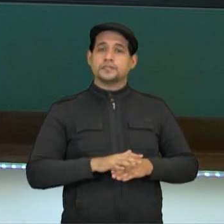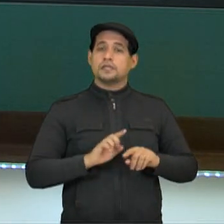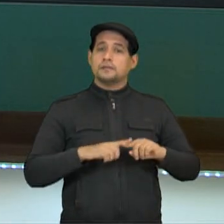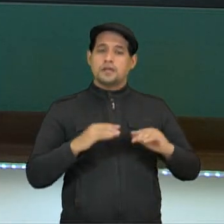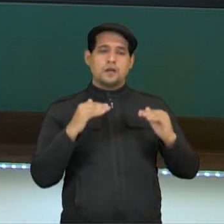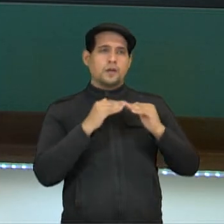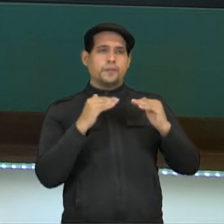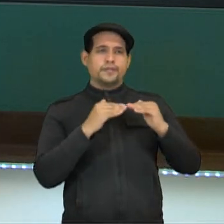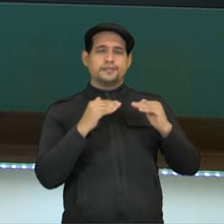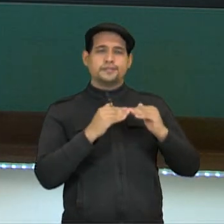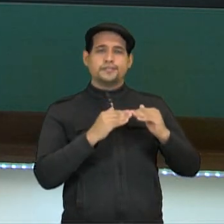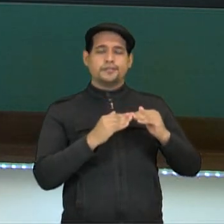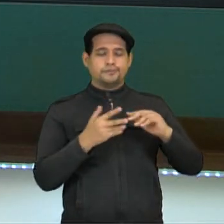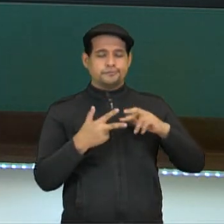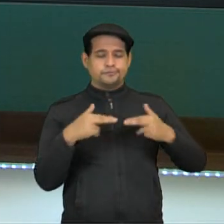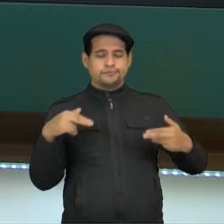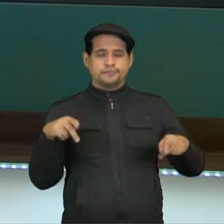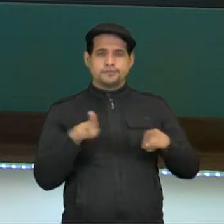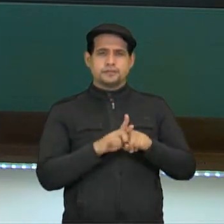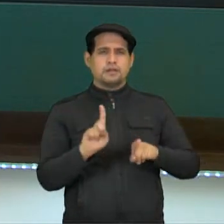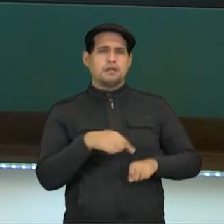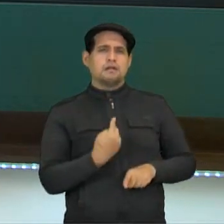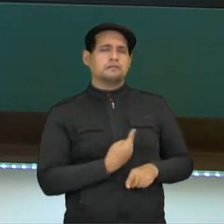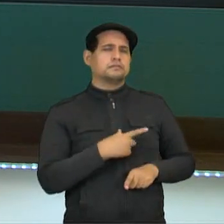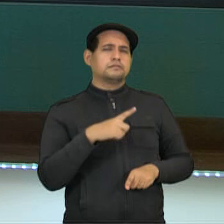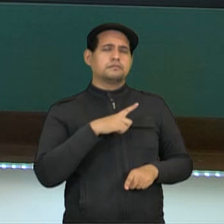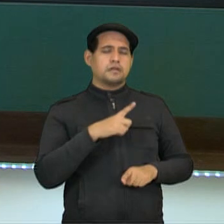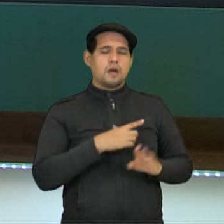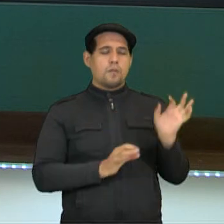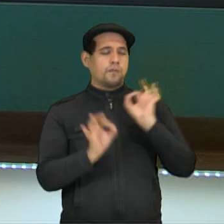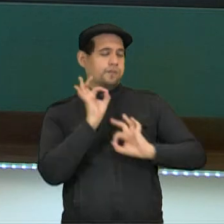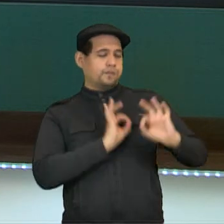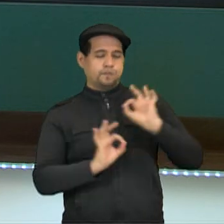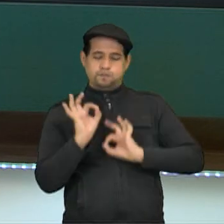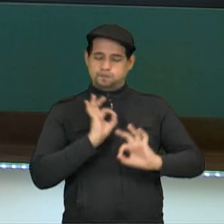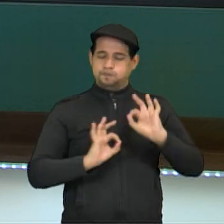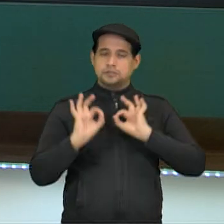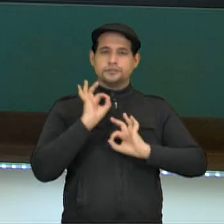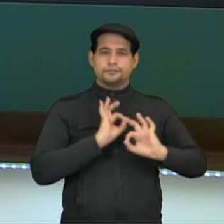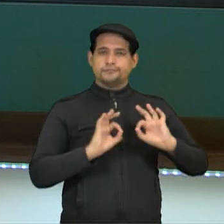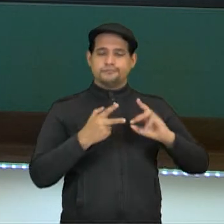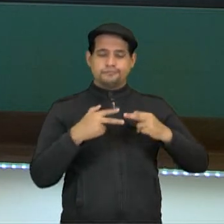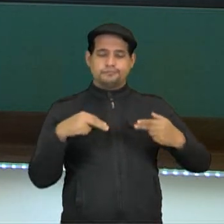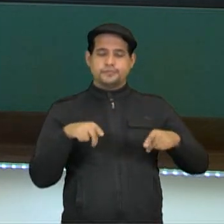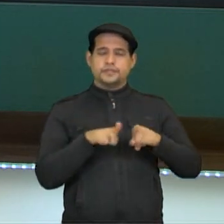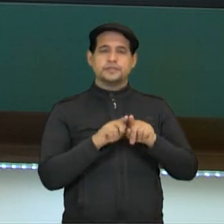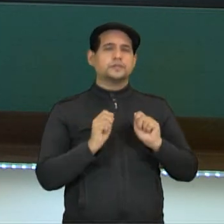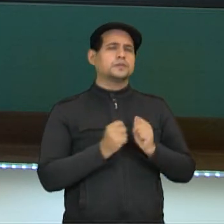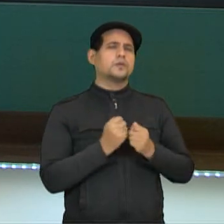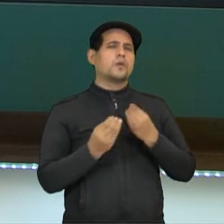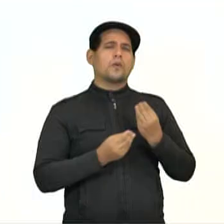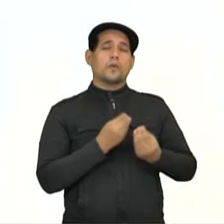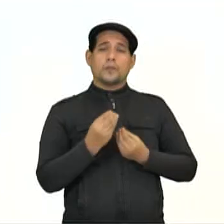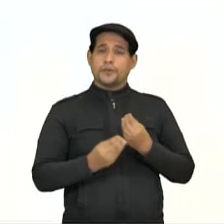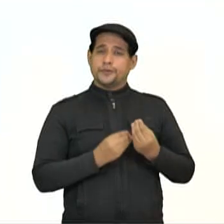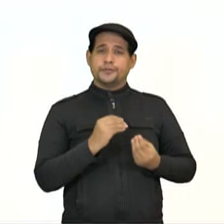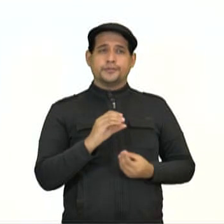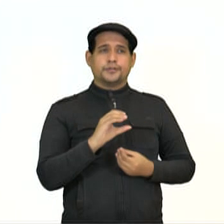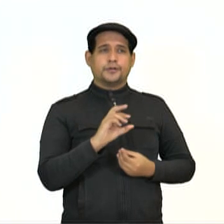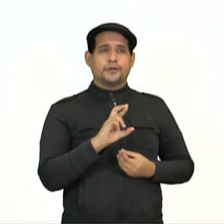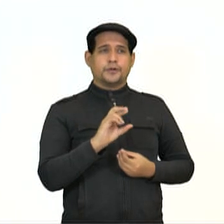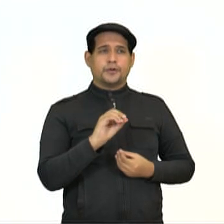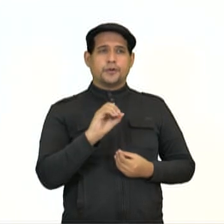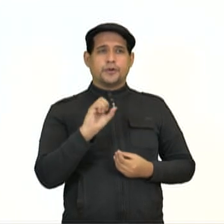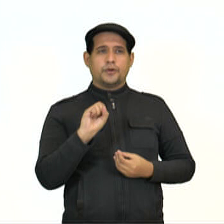Já a recombinação gênica, a gente tem uma reorganização dos genes através do evento de crossing over,